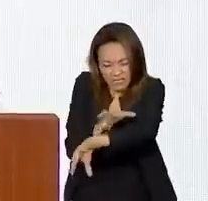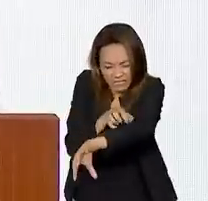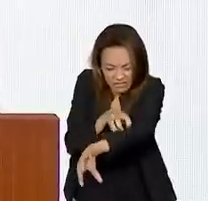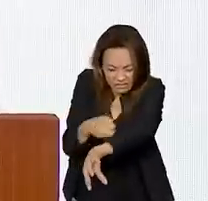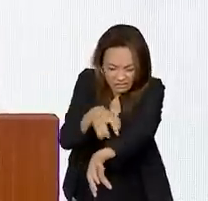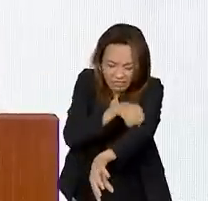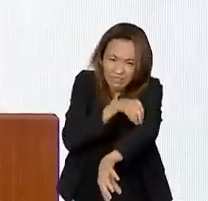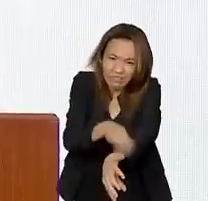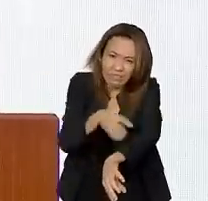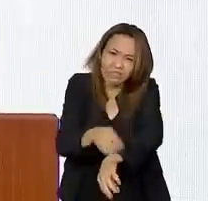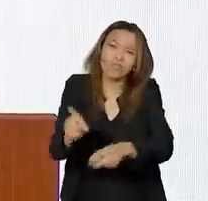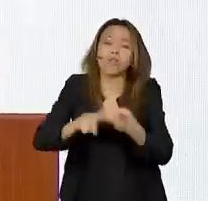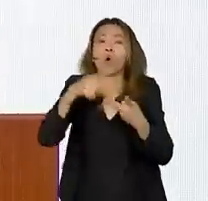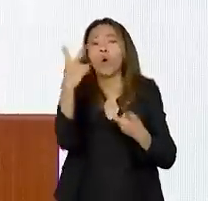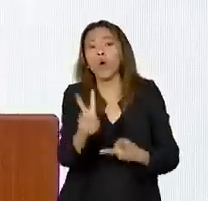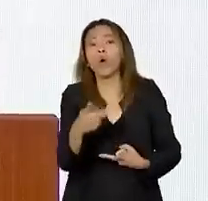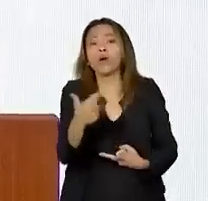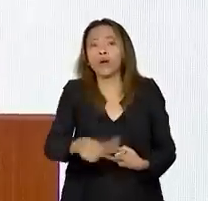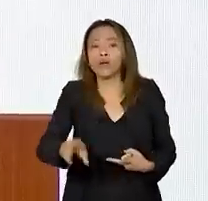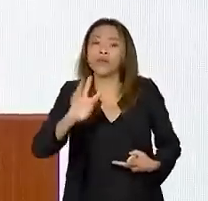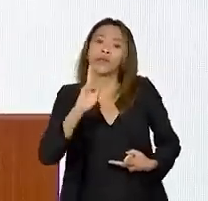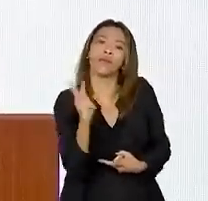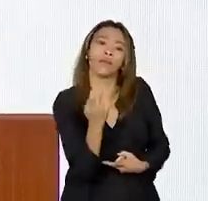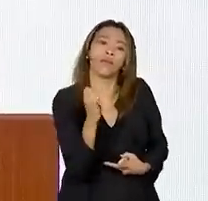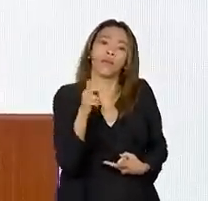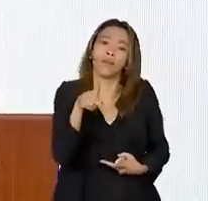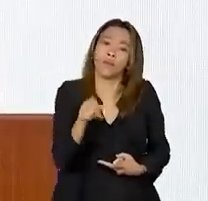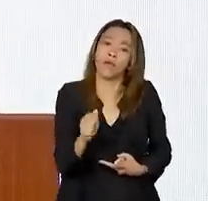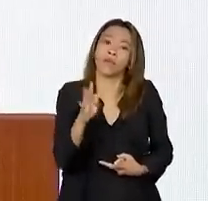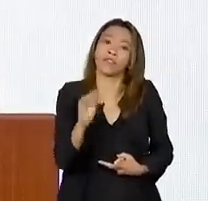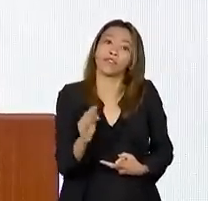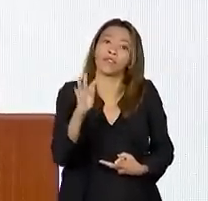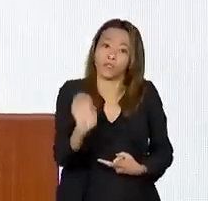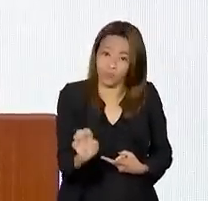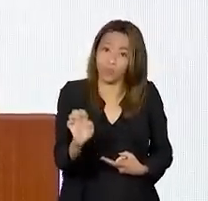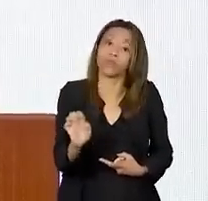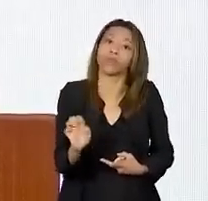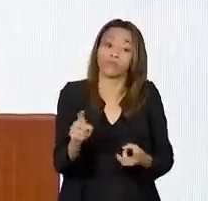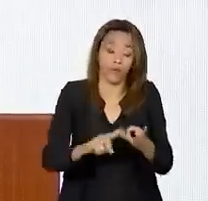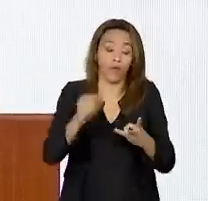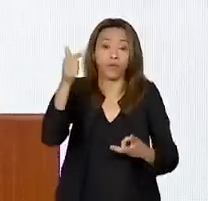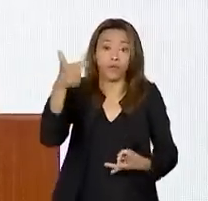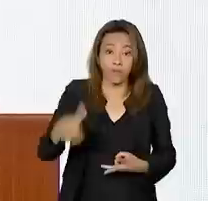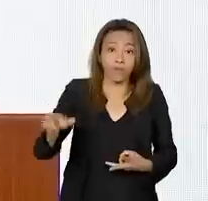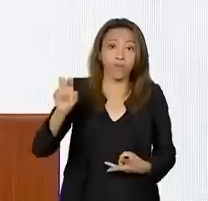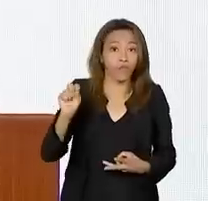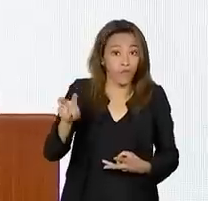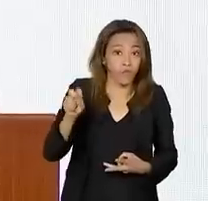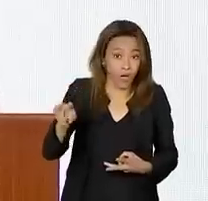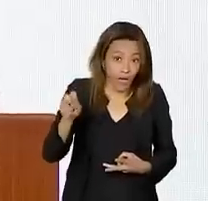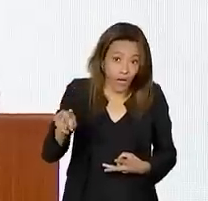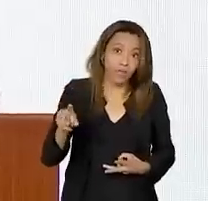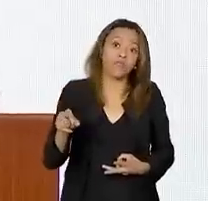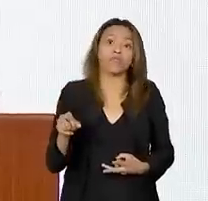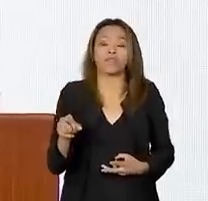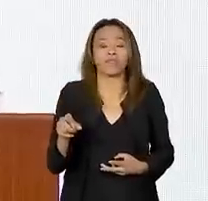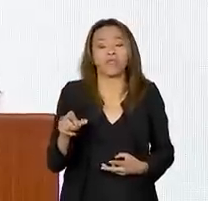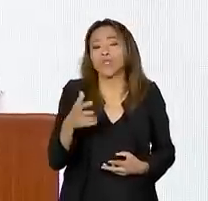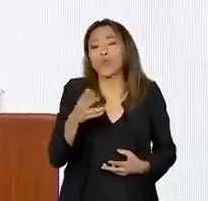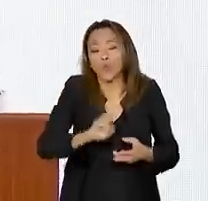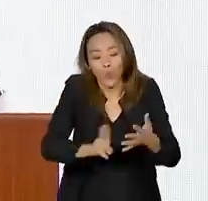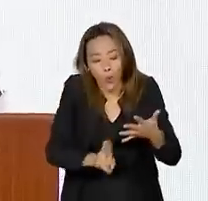hanseníase, hepatites virais e outras que eu não vou me abster a falar para não